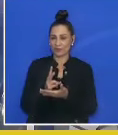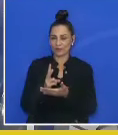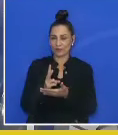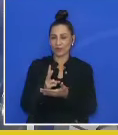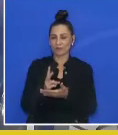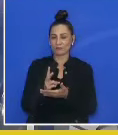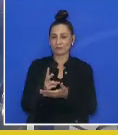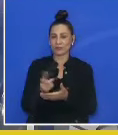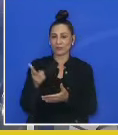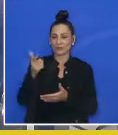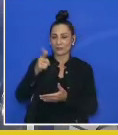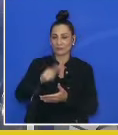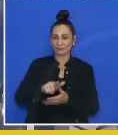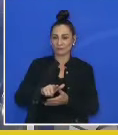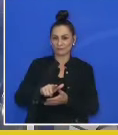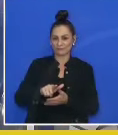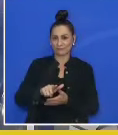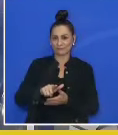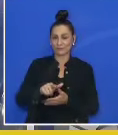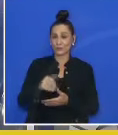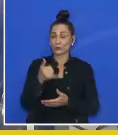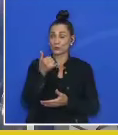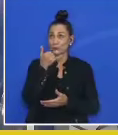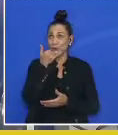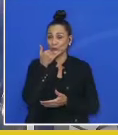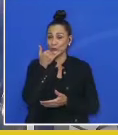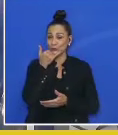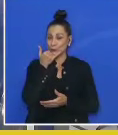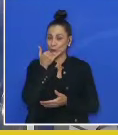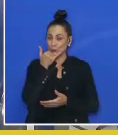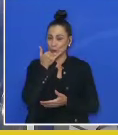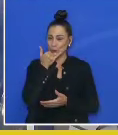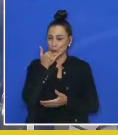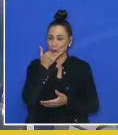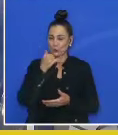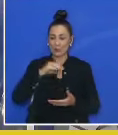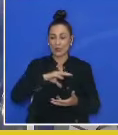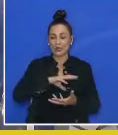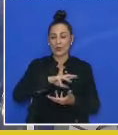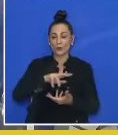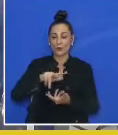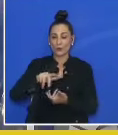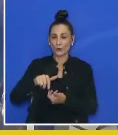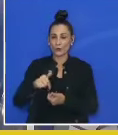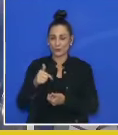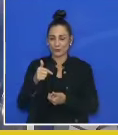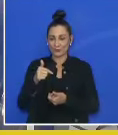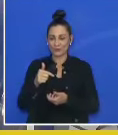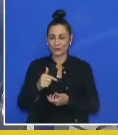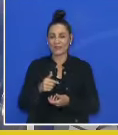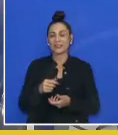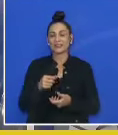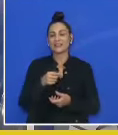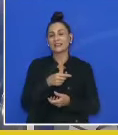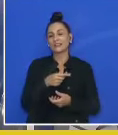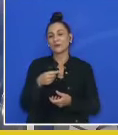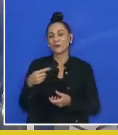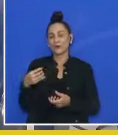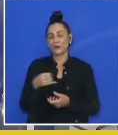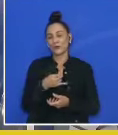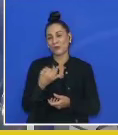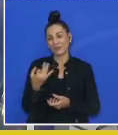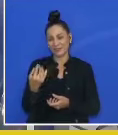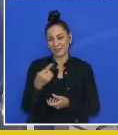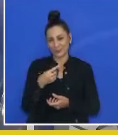as bolas retornarão para... as bolas do globo subsequente terão 12 bolas